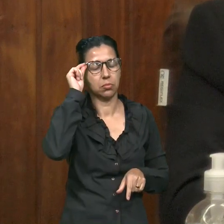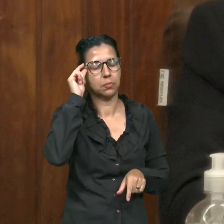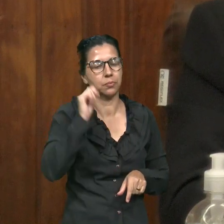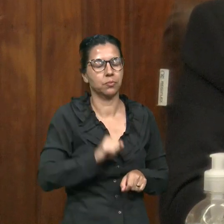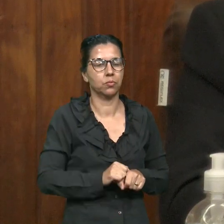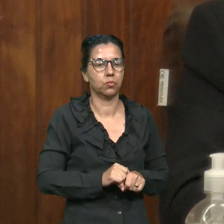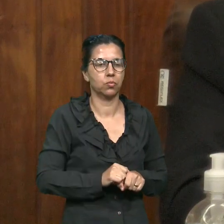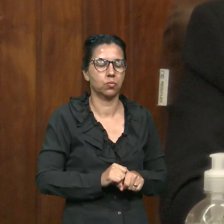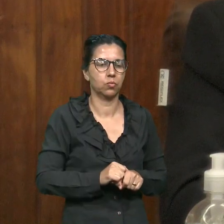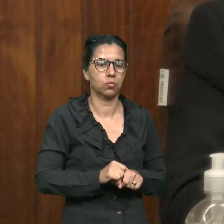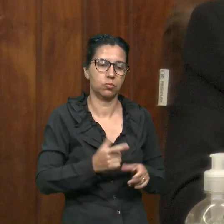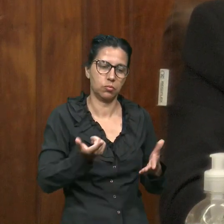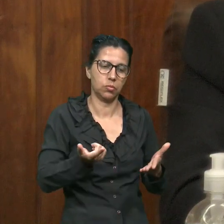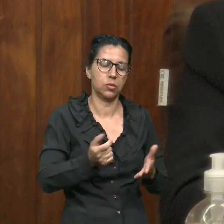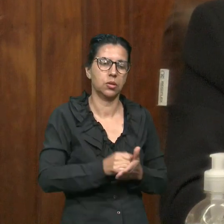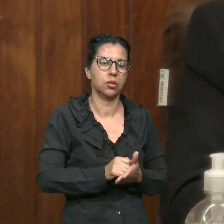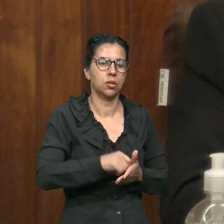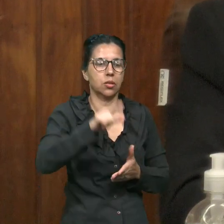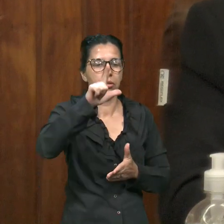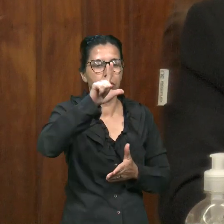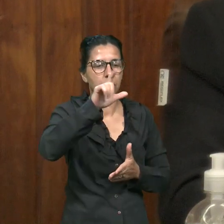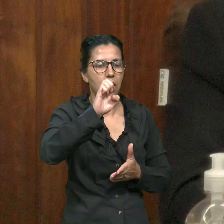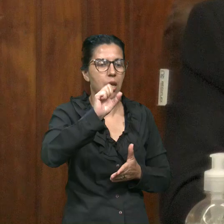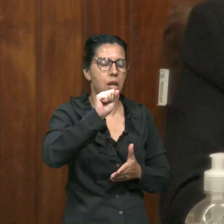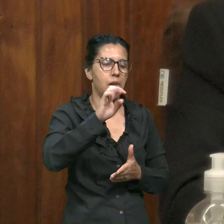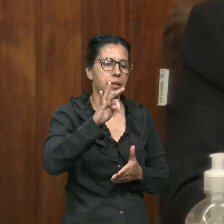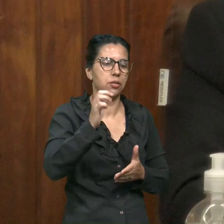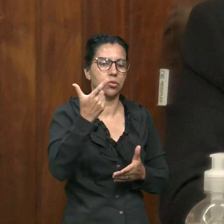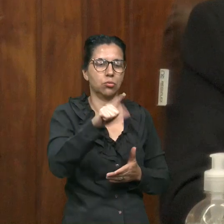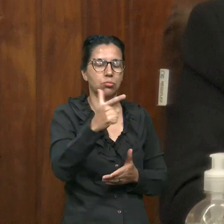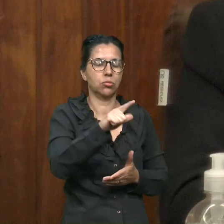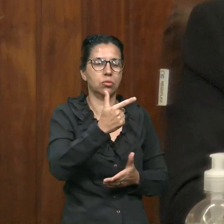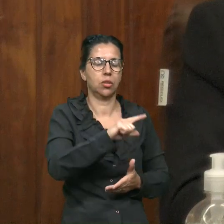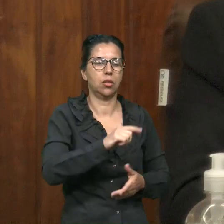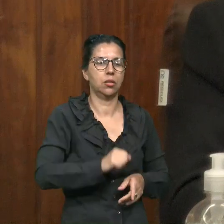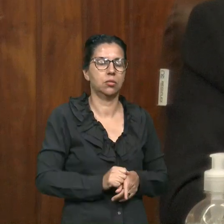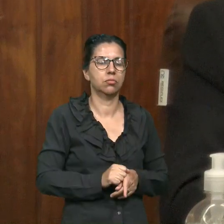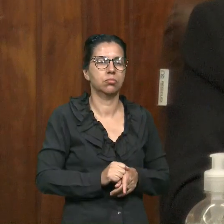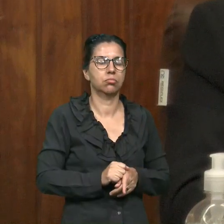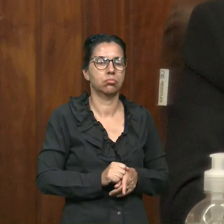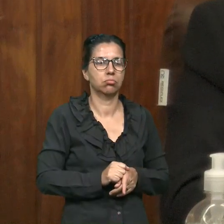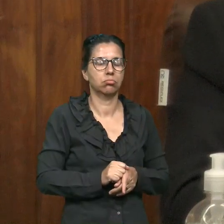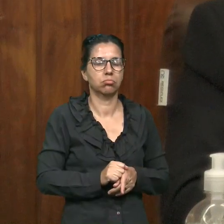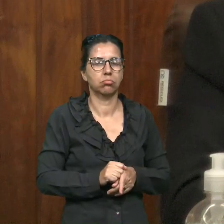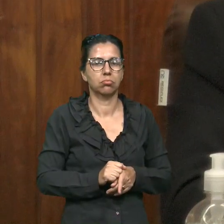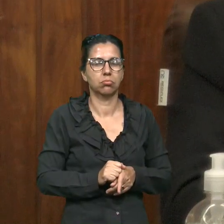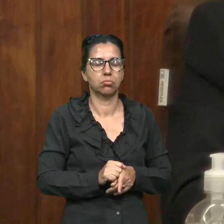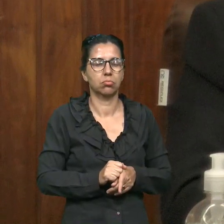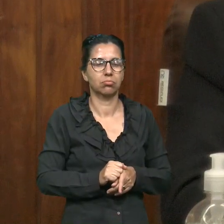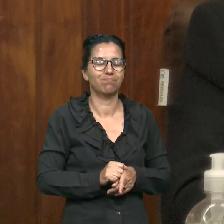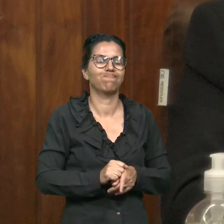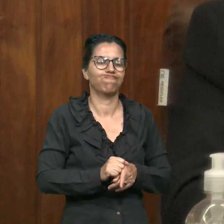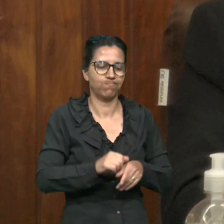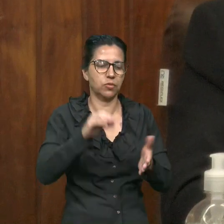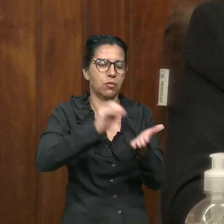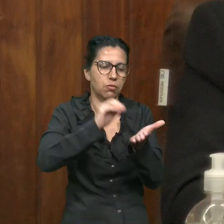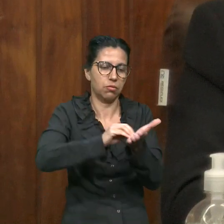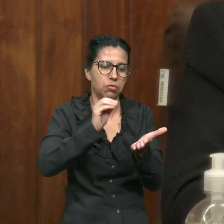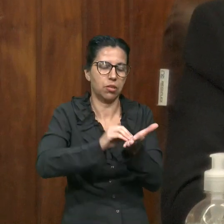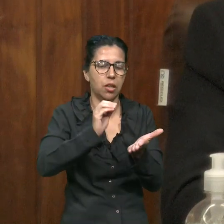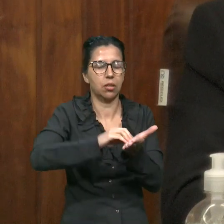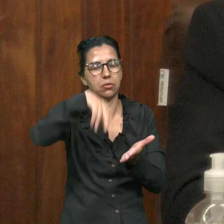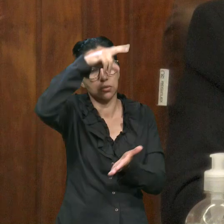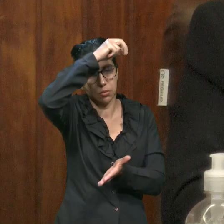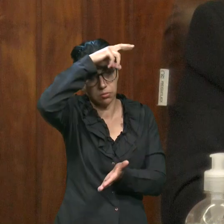loteamentos imobiliários de alto padrão da Zona Leste, sem o referendo dessa Casa de Leis, apenas para citar algumas barbaridades que essa administração